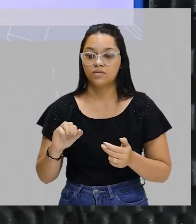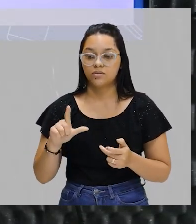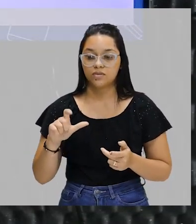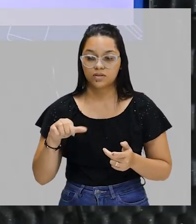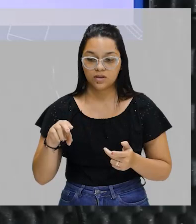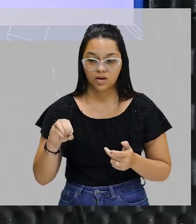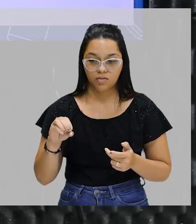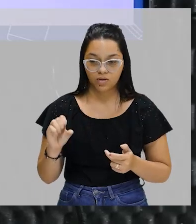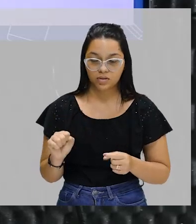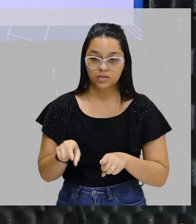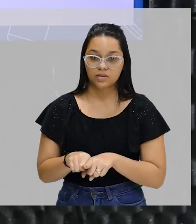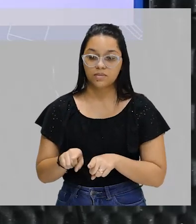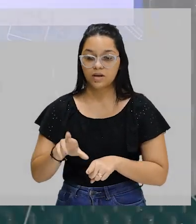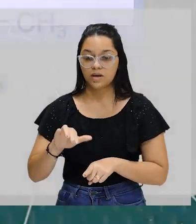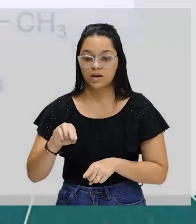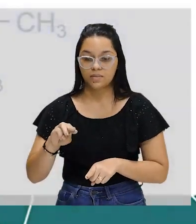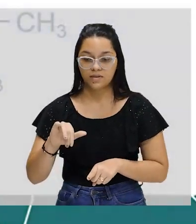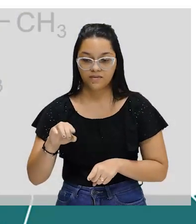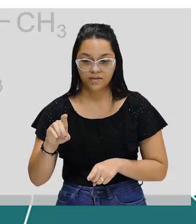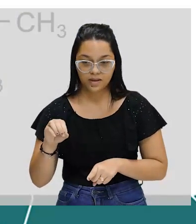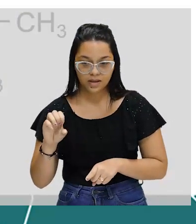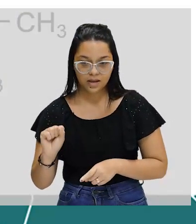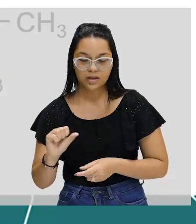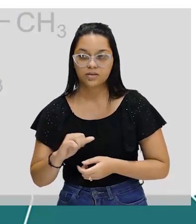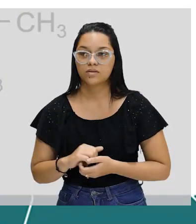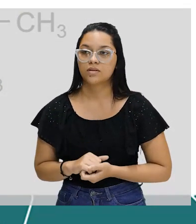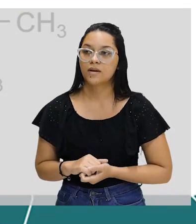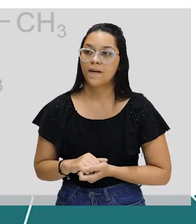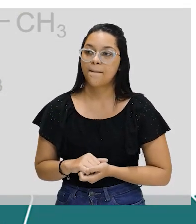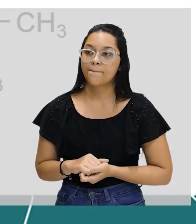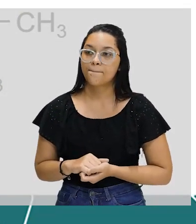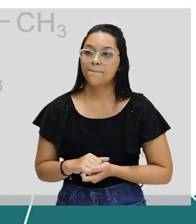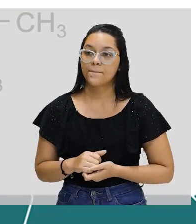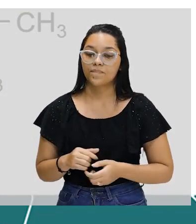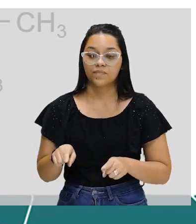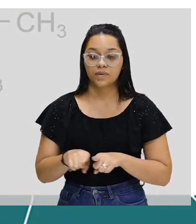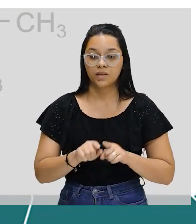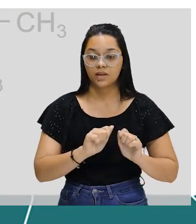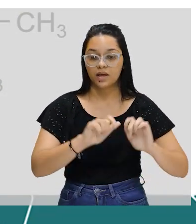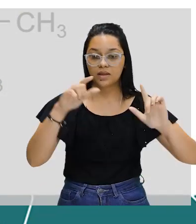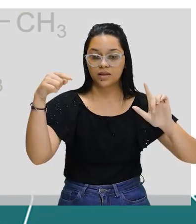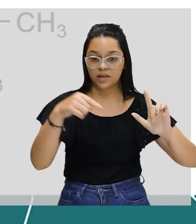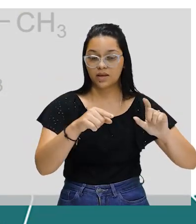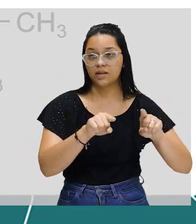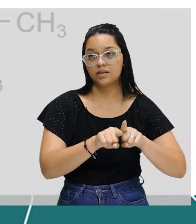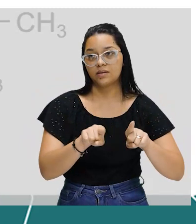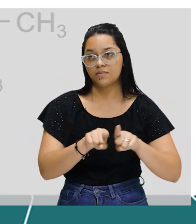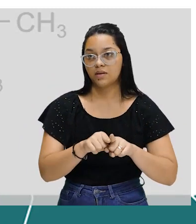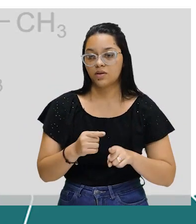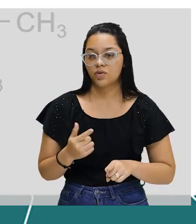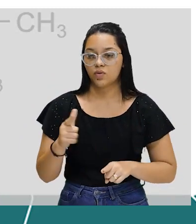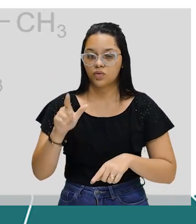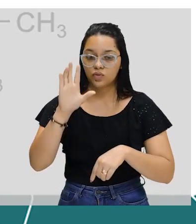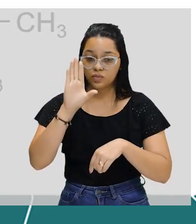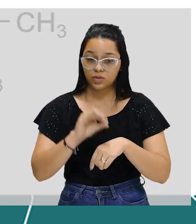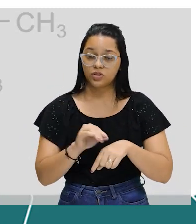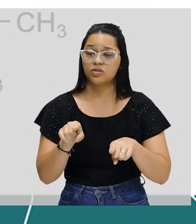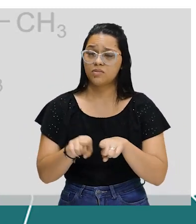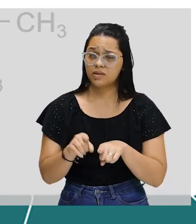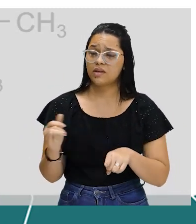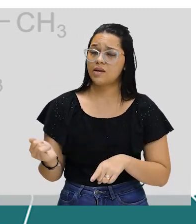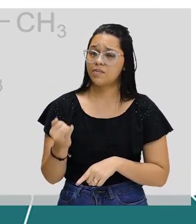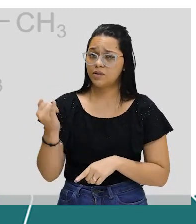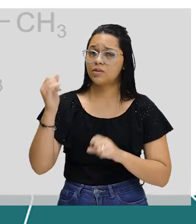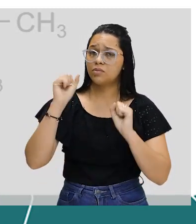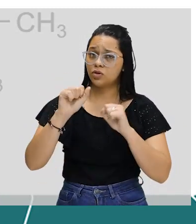alcanos ramificados, certo? Aqui na tela, turminha, e outro print importante que